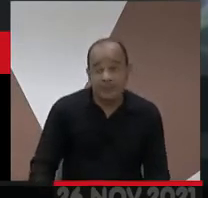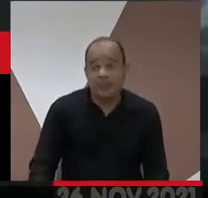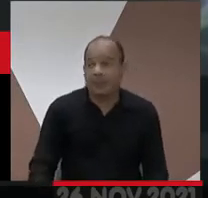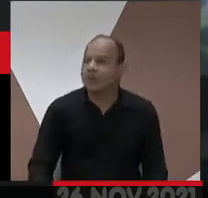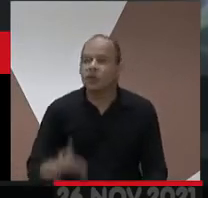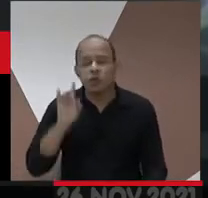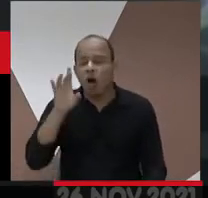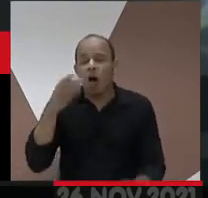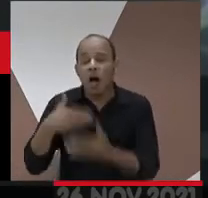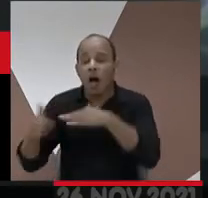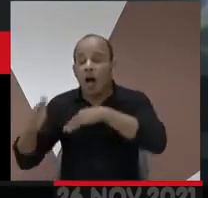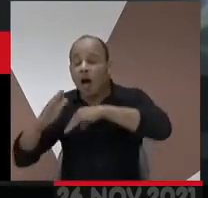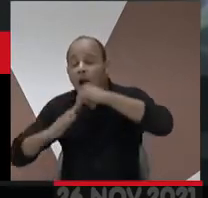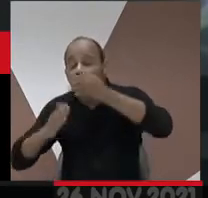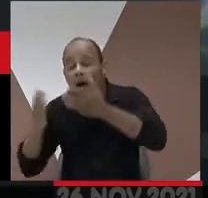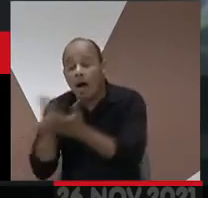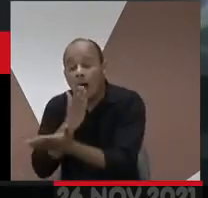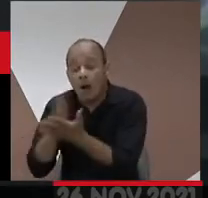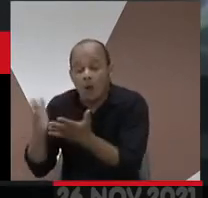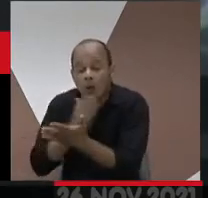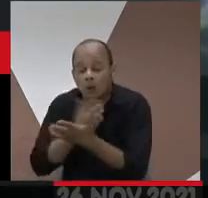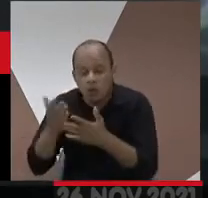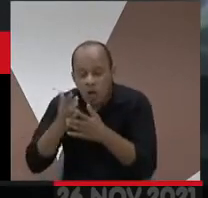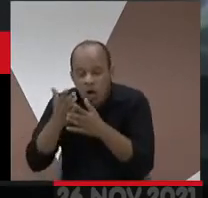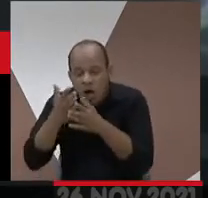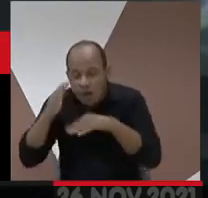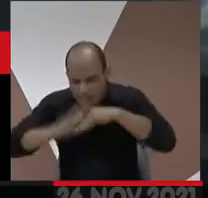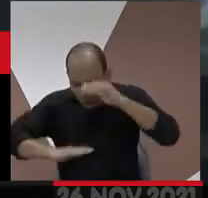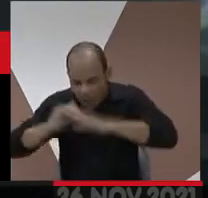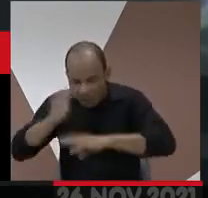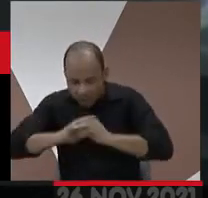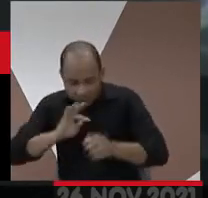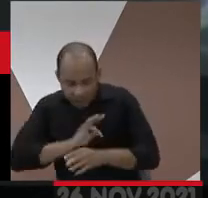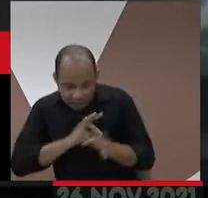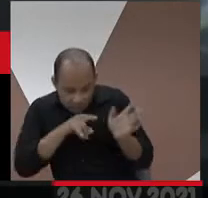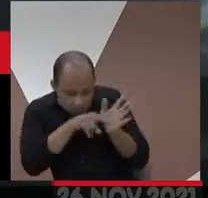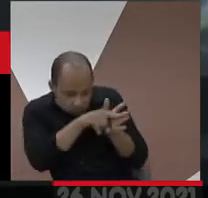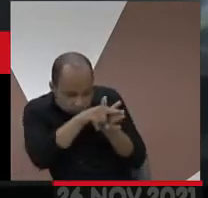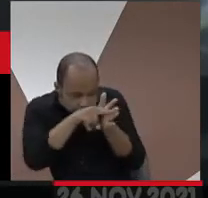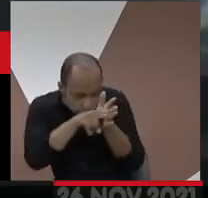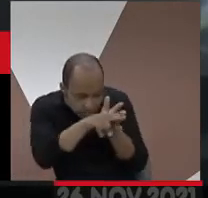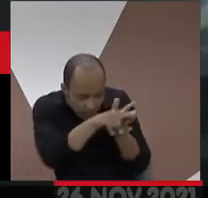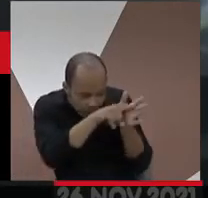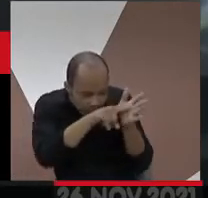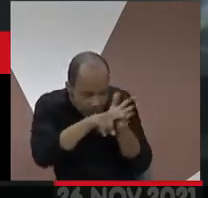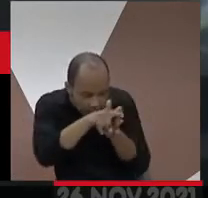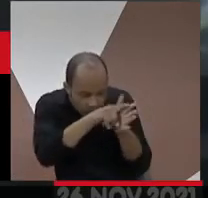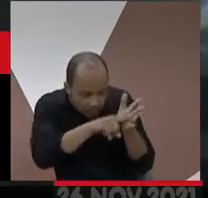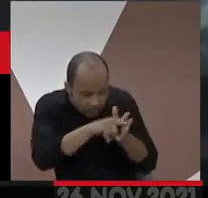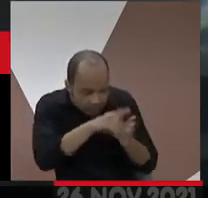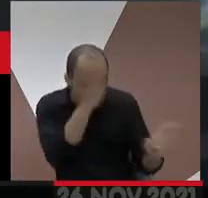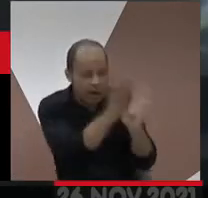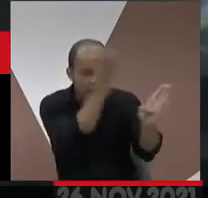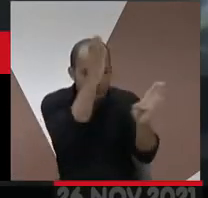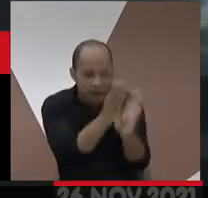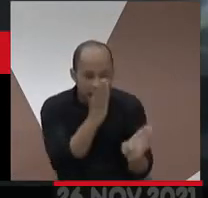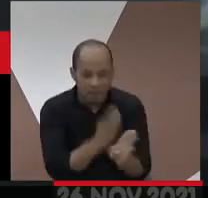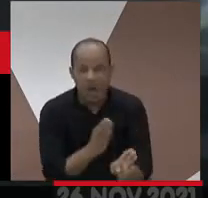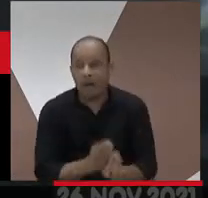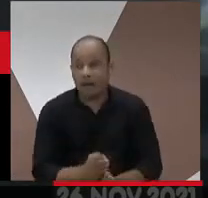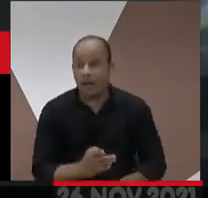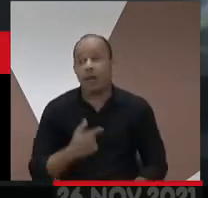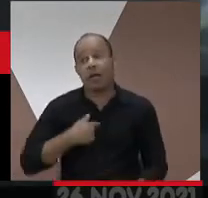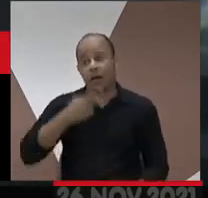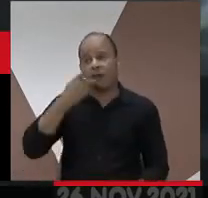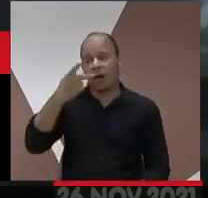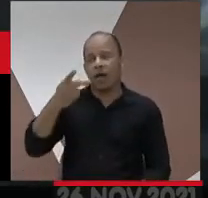alguns técnicos e periciar todo o estudo, também para ver como os números se encaixaram. Porque se eu falo, dizem que